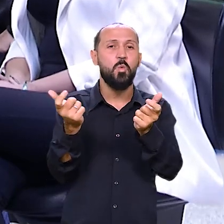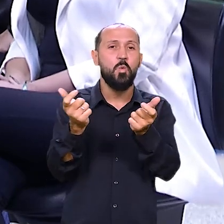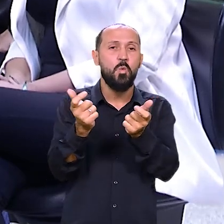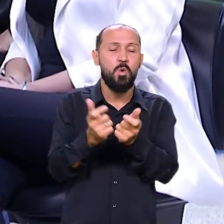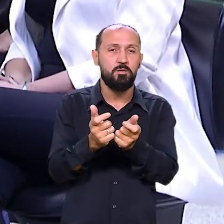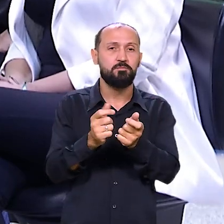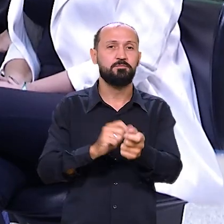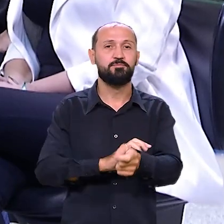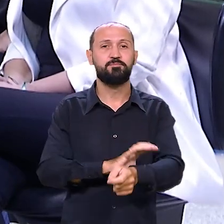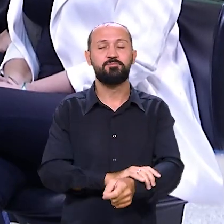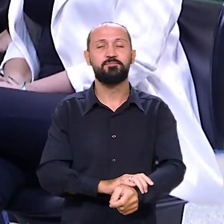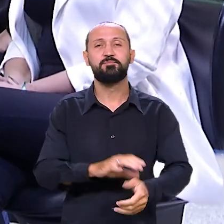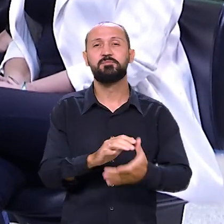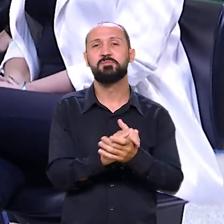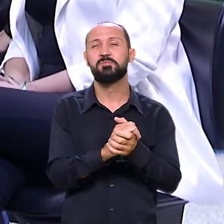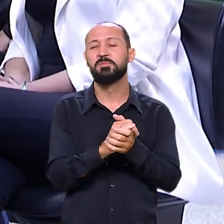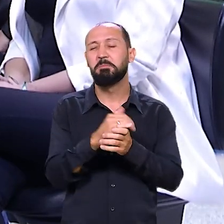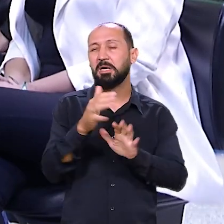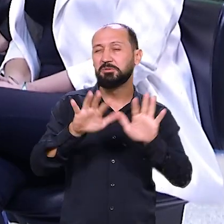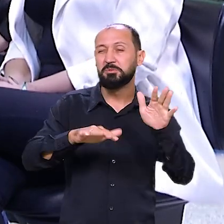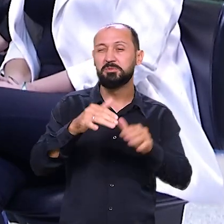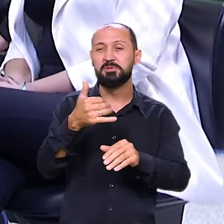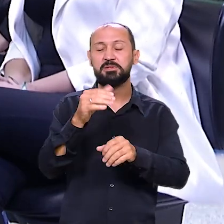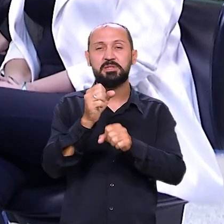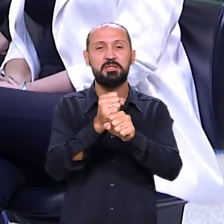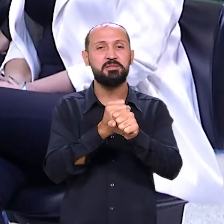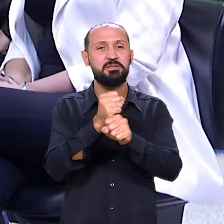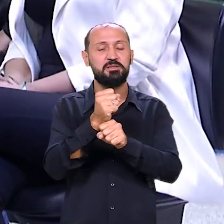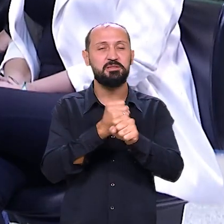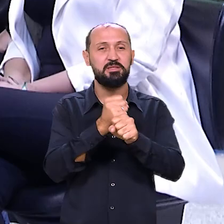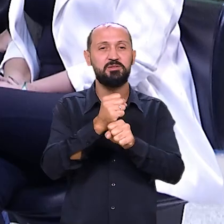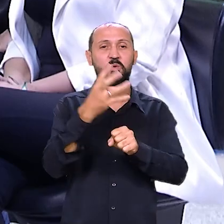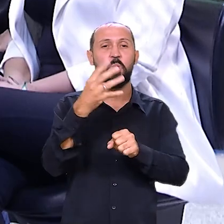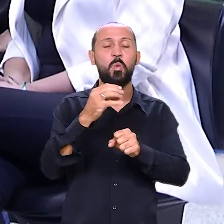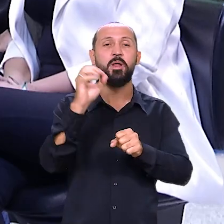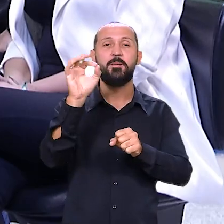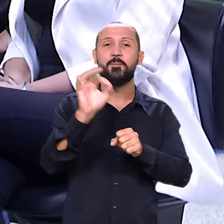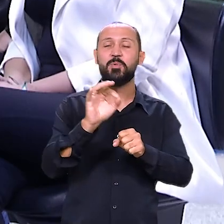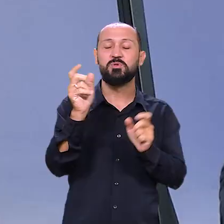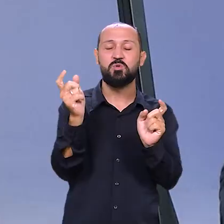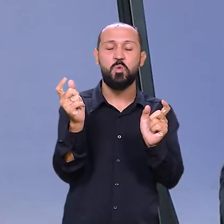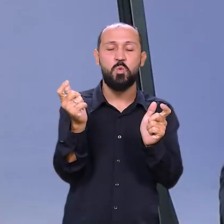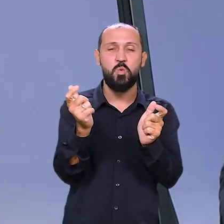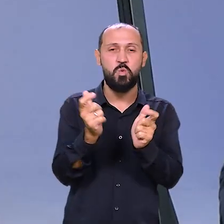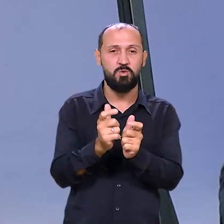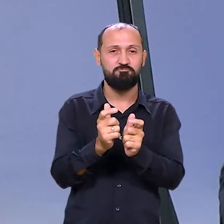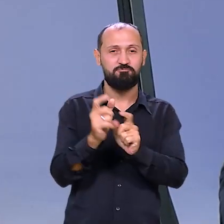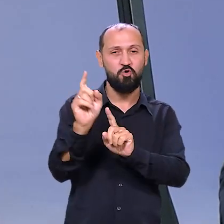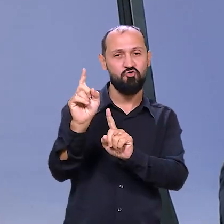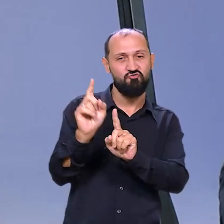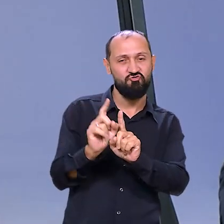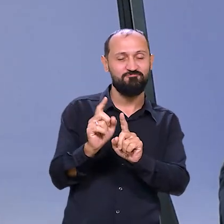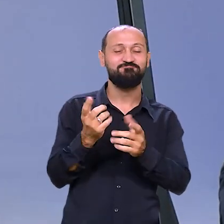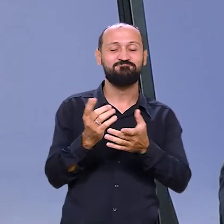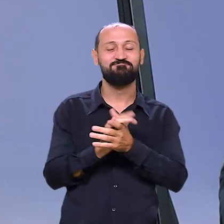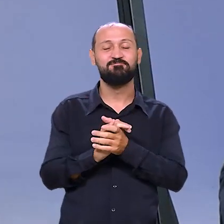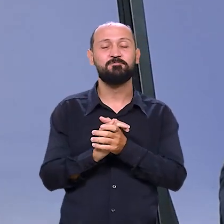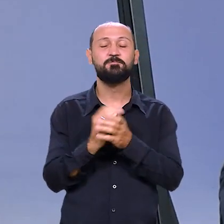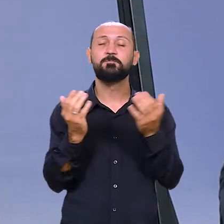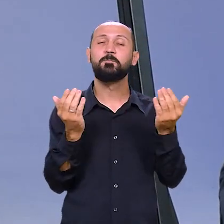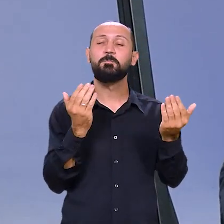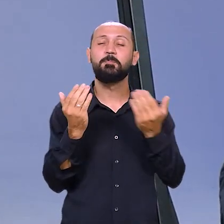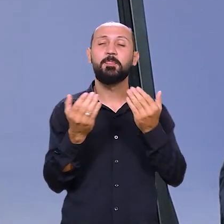tem diminuído e nos últimos 10 anos diminuiu mais de 40%. Então,